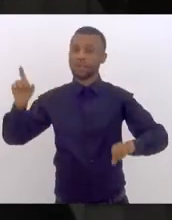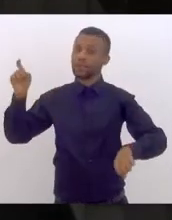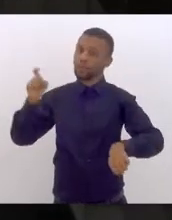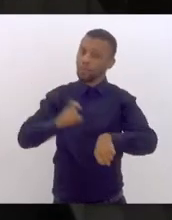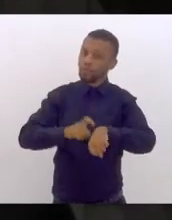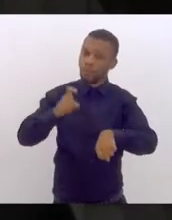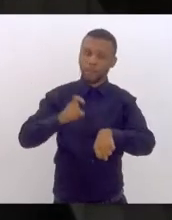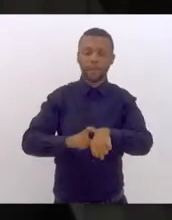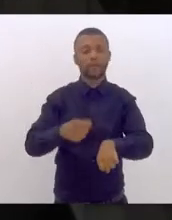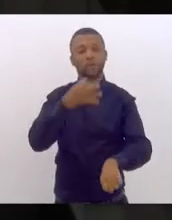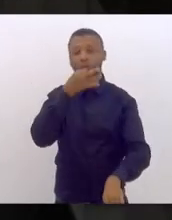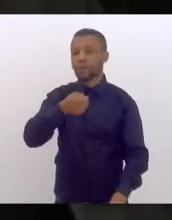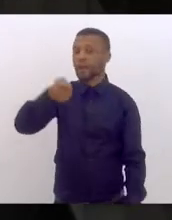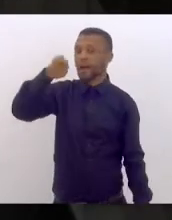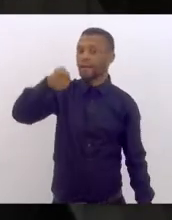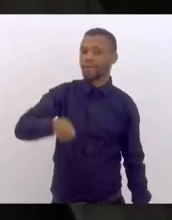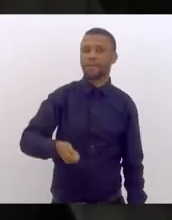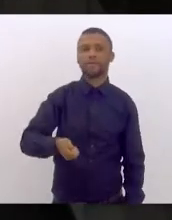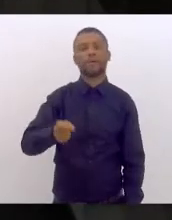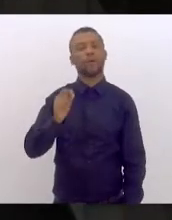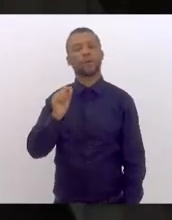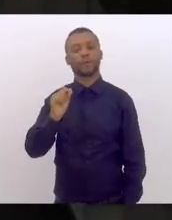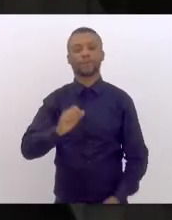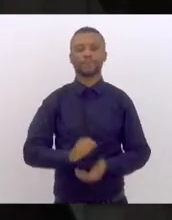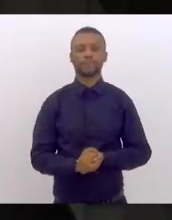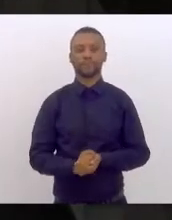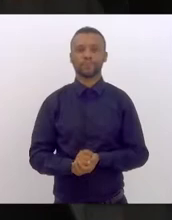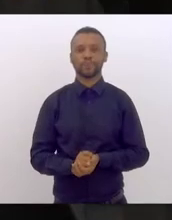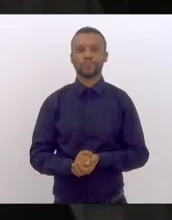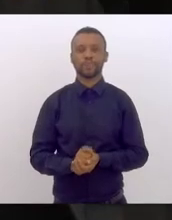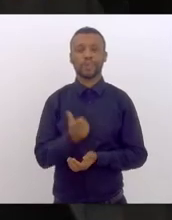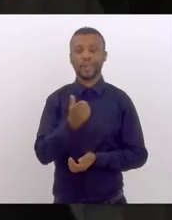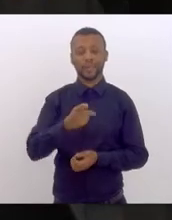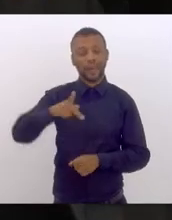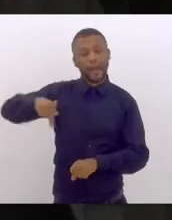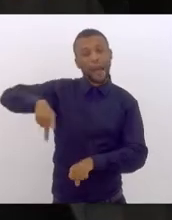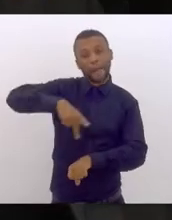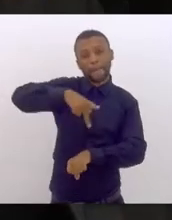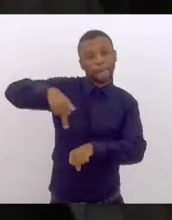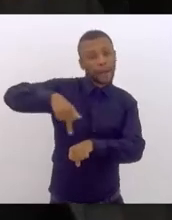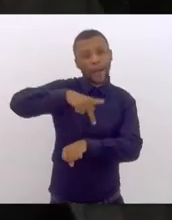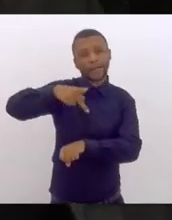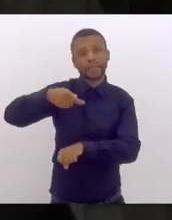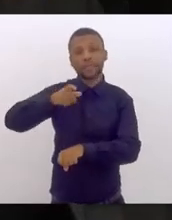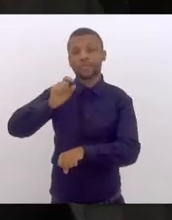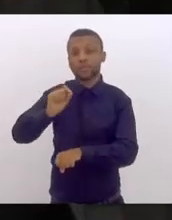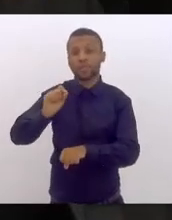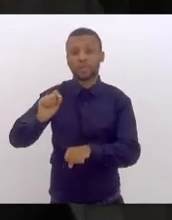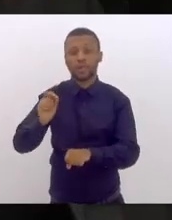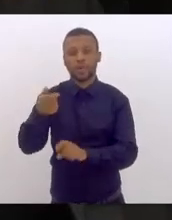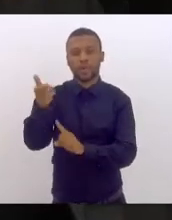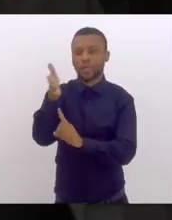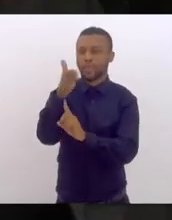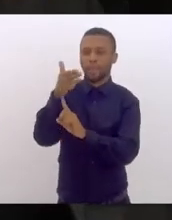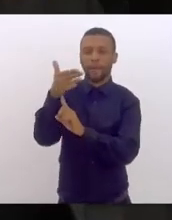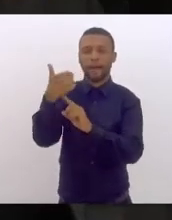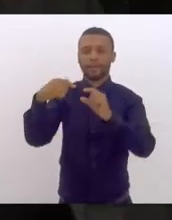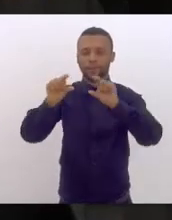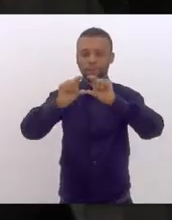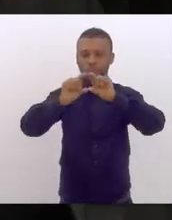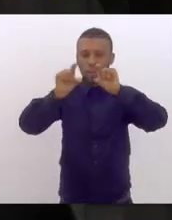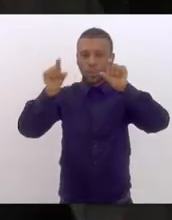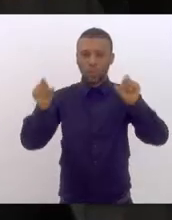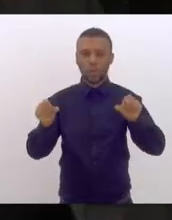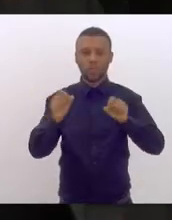afirma que essa teria que ser a pátria da ordem e do